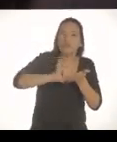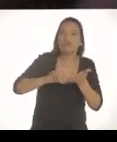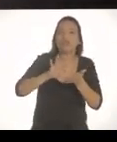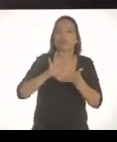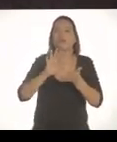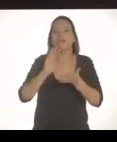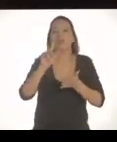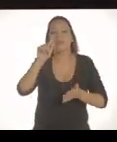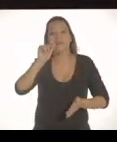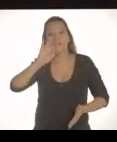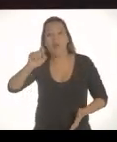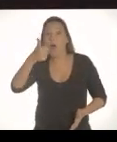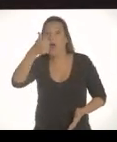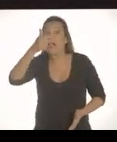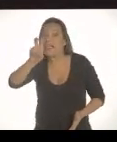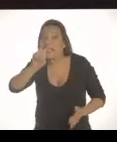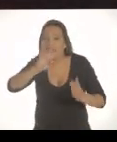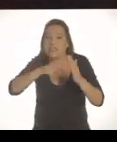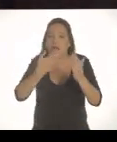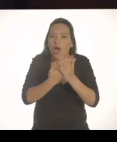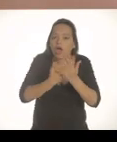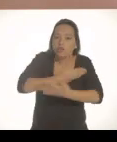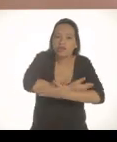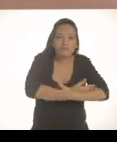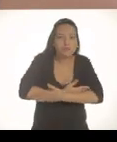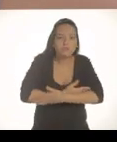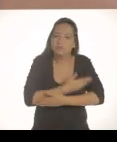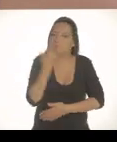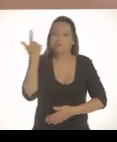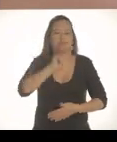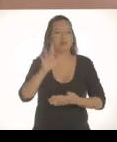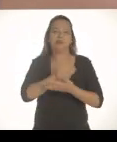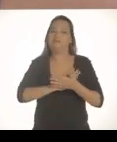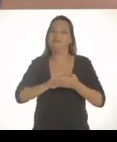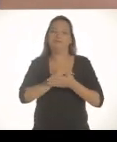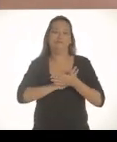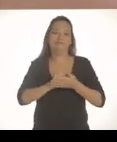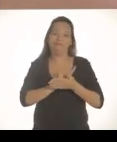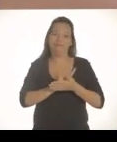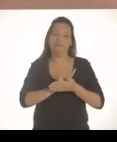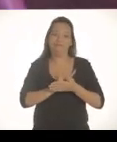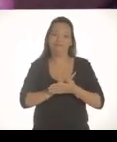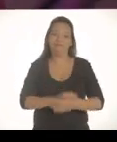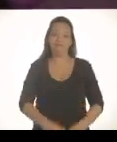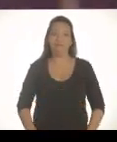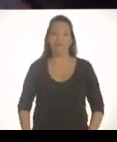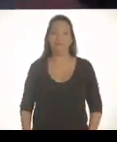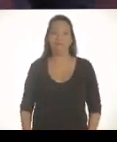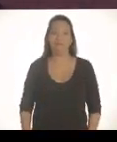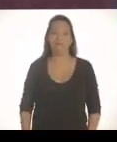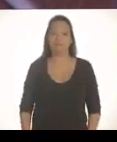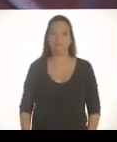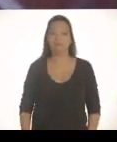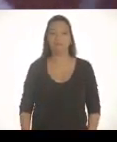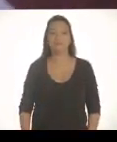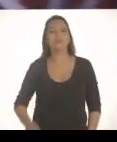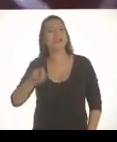eu inscrevi o Gael em 15 creches. O Gael não conseguiu vaga em nenhuma de primeira.